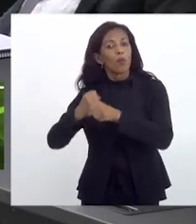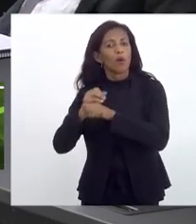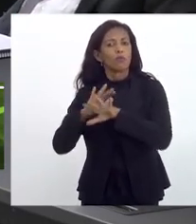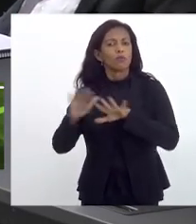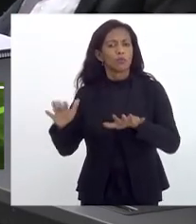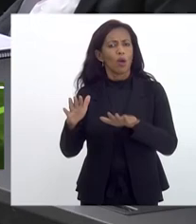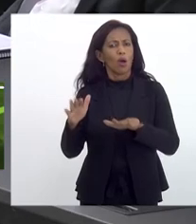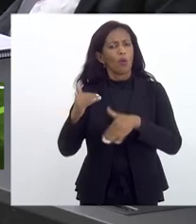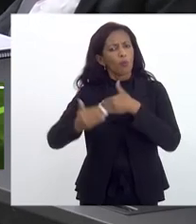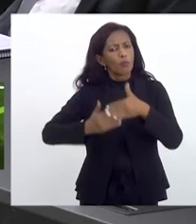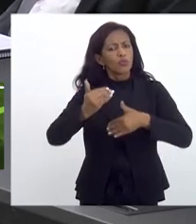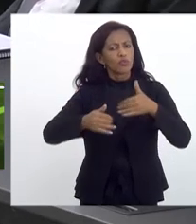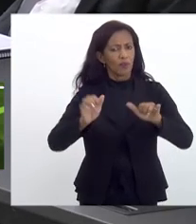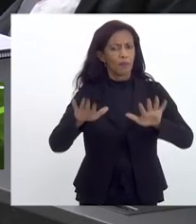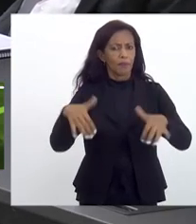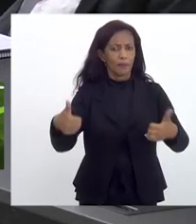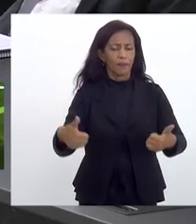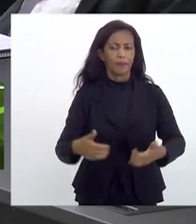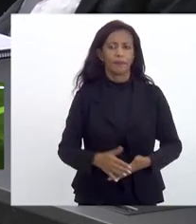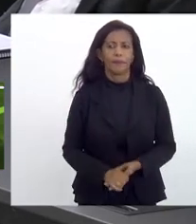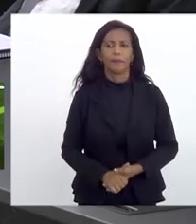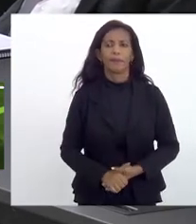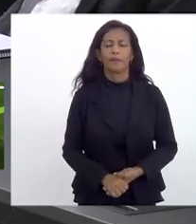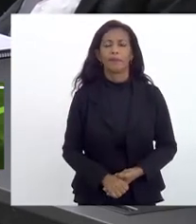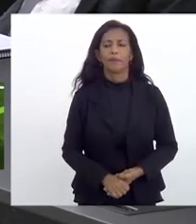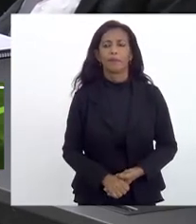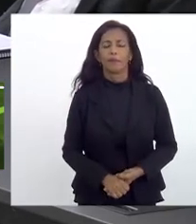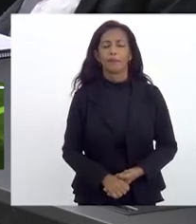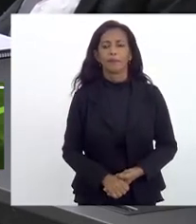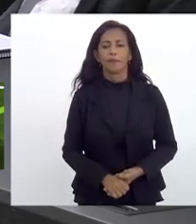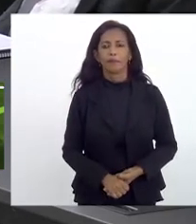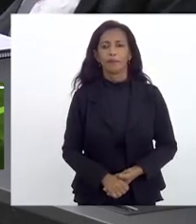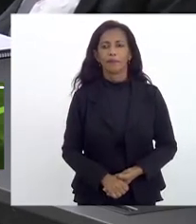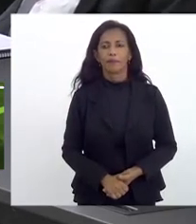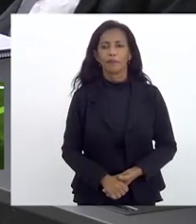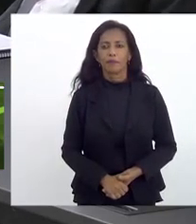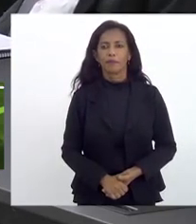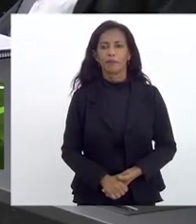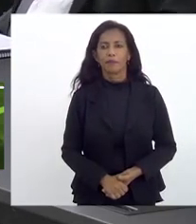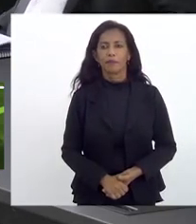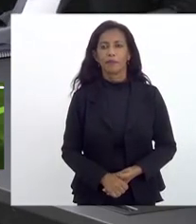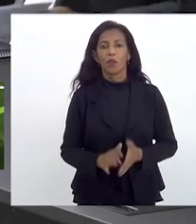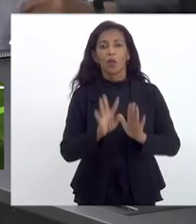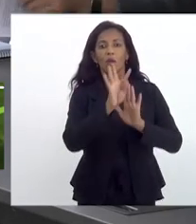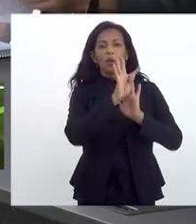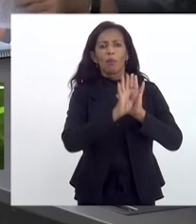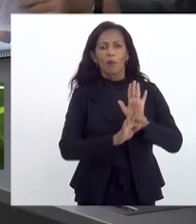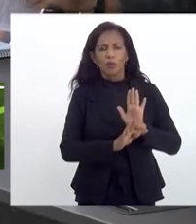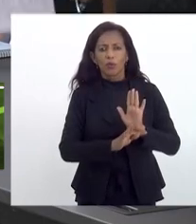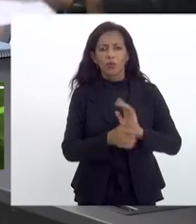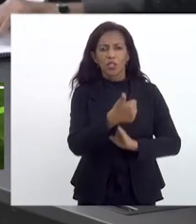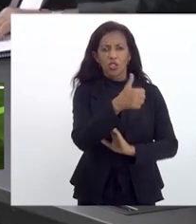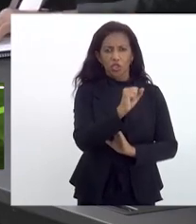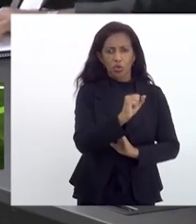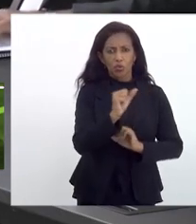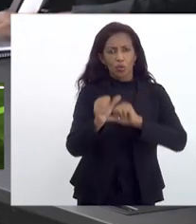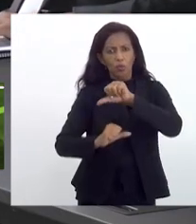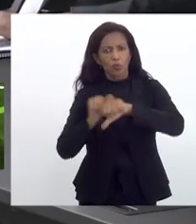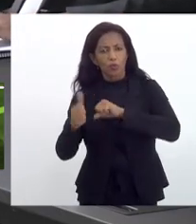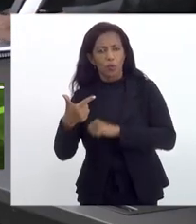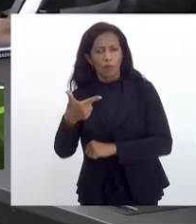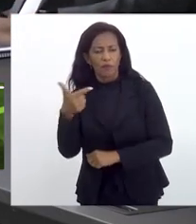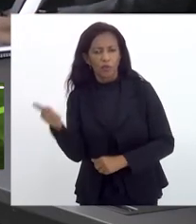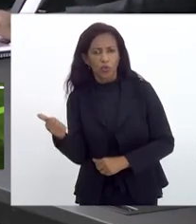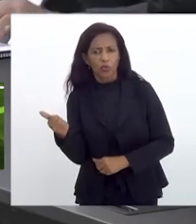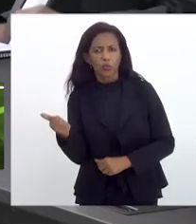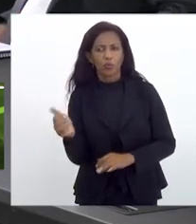caminhar bem, entendeu? Para passar para a discussão de outros pérdios. a tendência do texto é ficar 18 com abertura para mudar para 21? Não, por isso